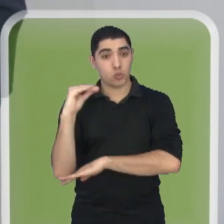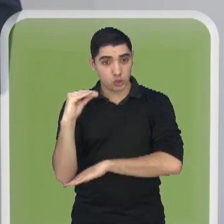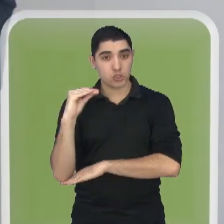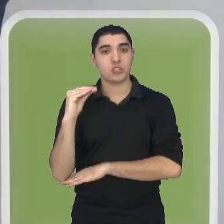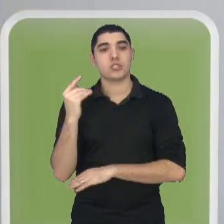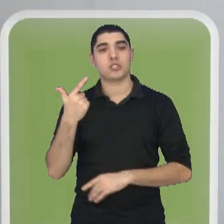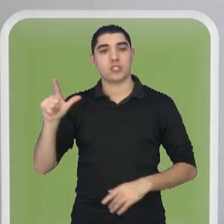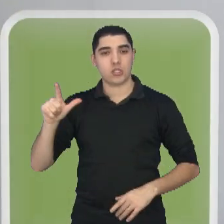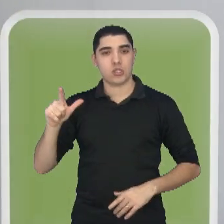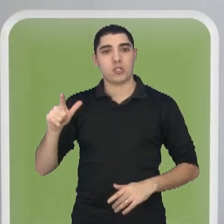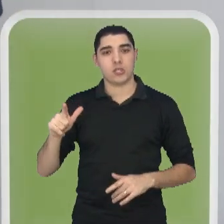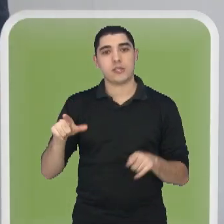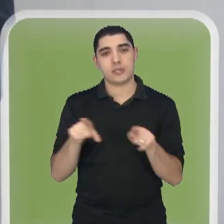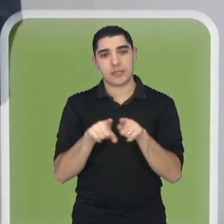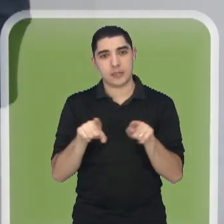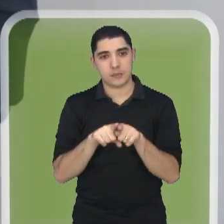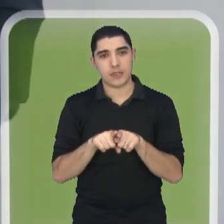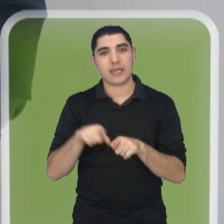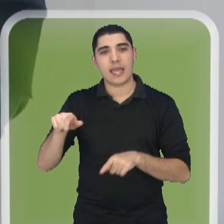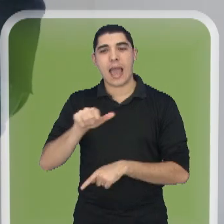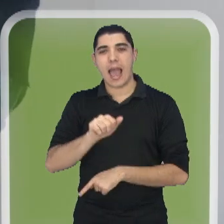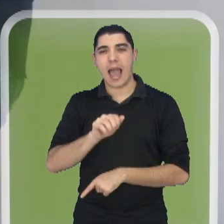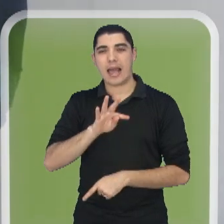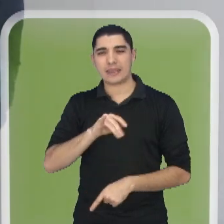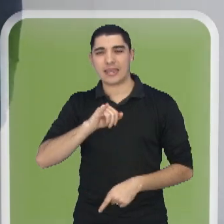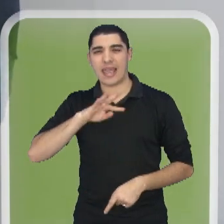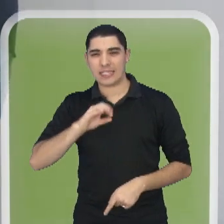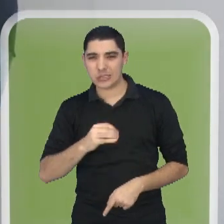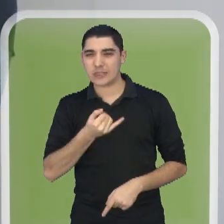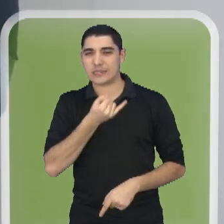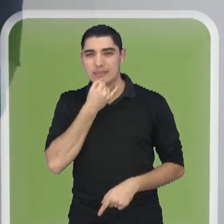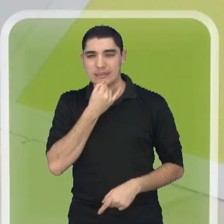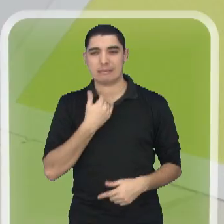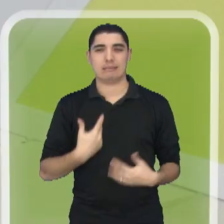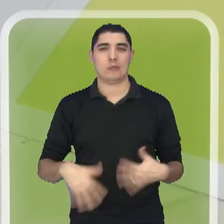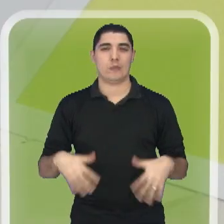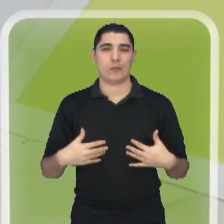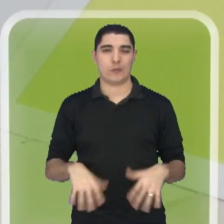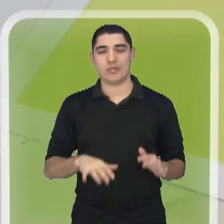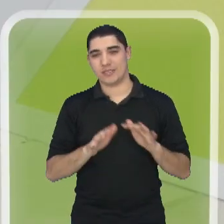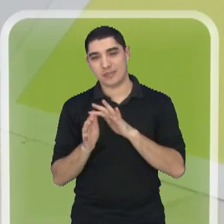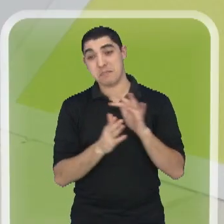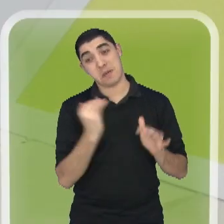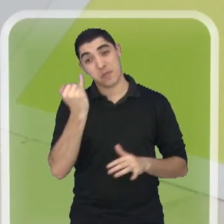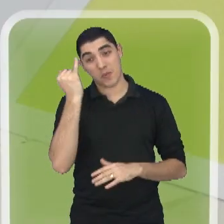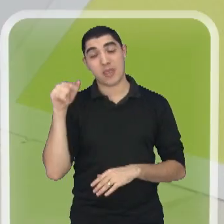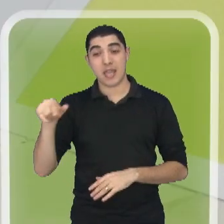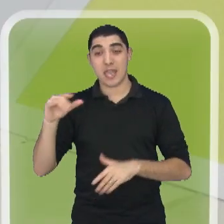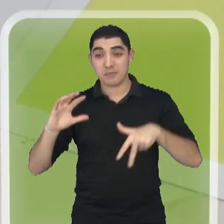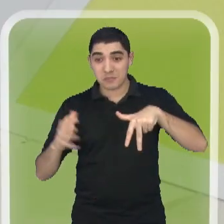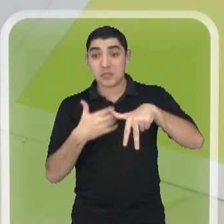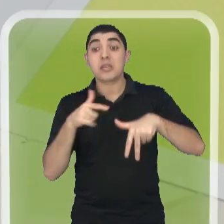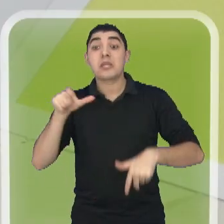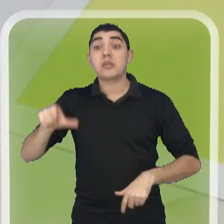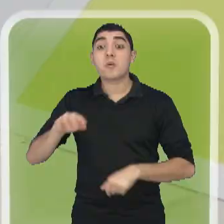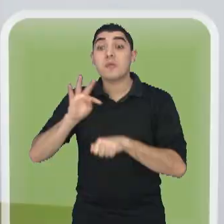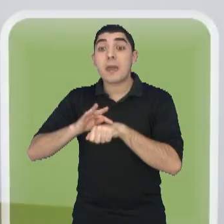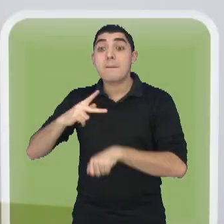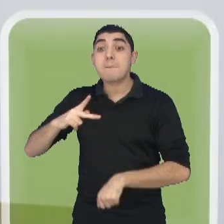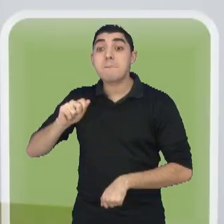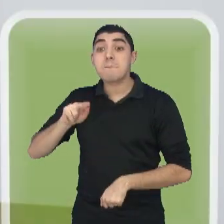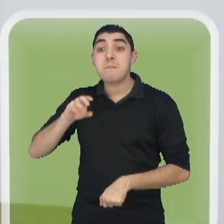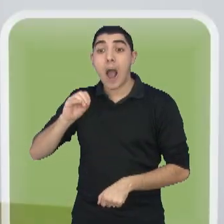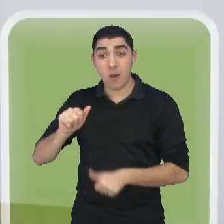Mogi. Atlético Mogi, que tristeza esse Atlético Mogi. O que importa é o Joseense na liderança. E o Paulo Campos, fica ou vai embora?